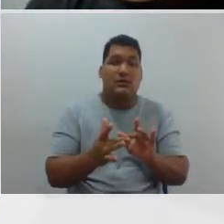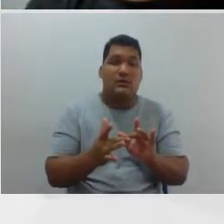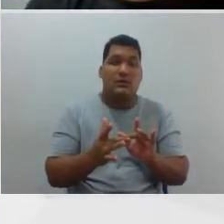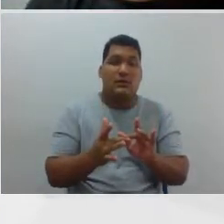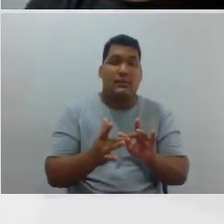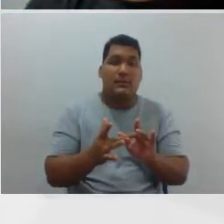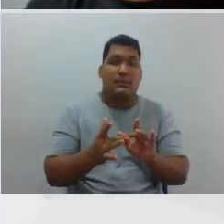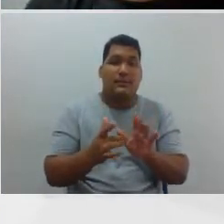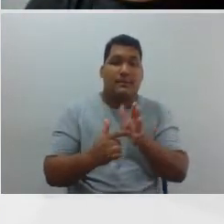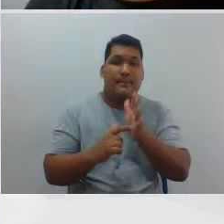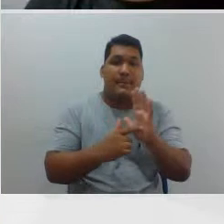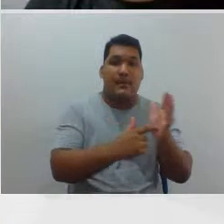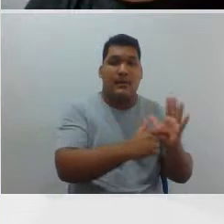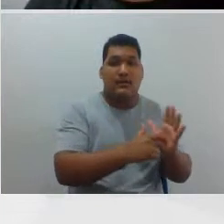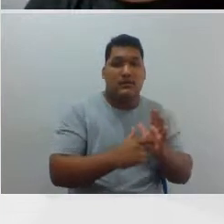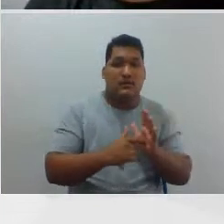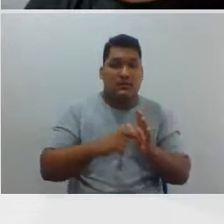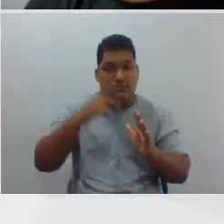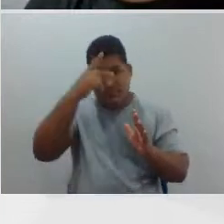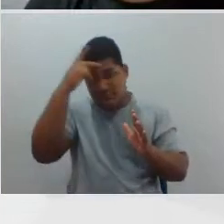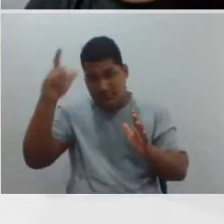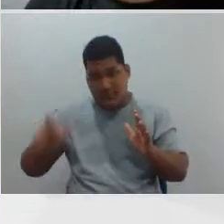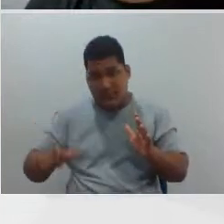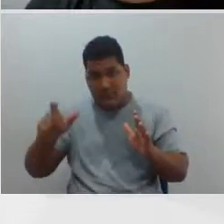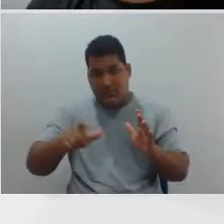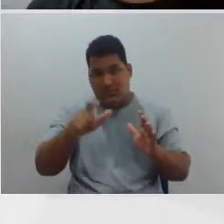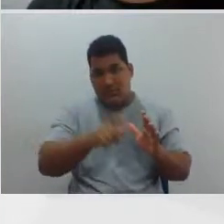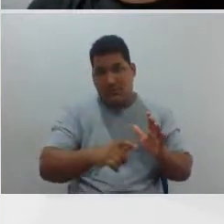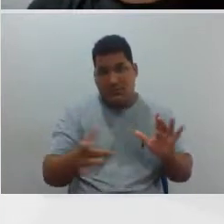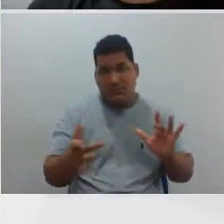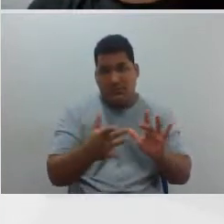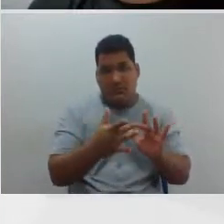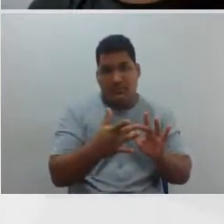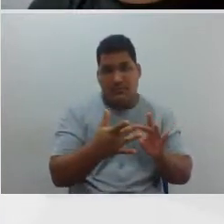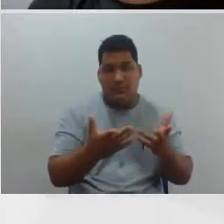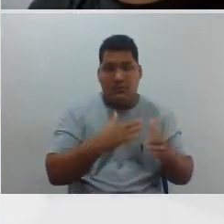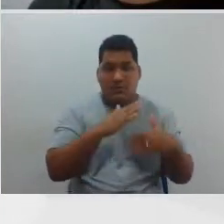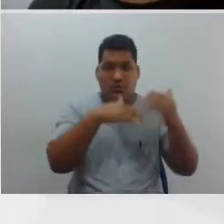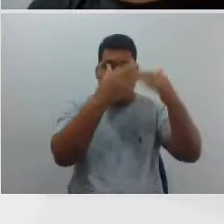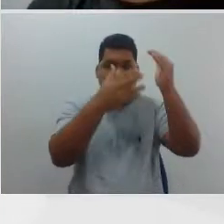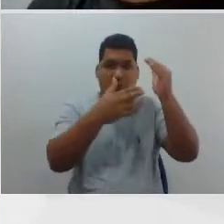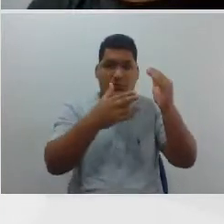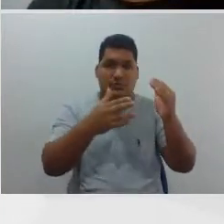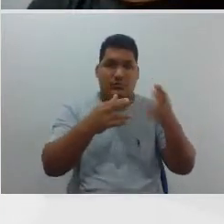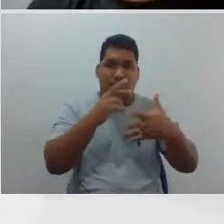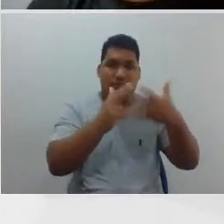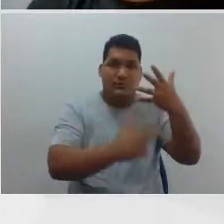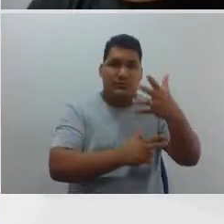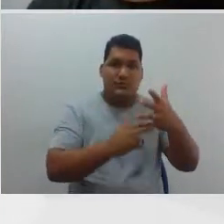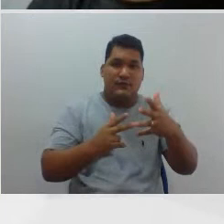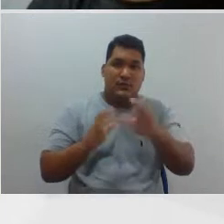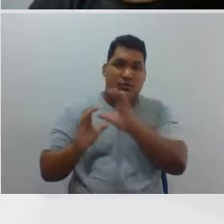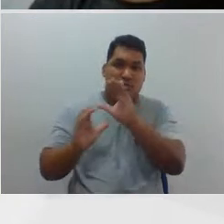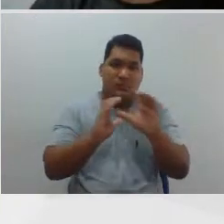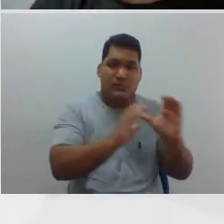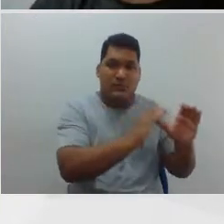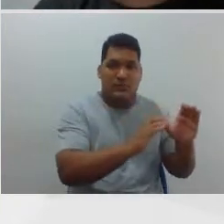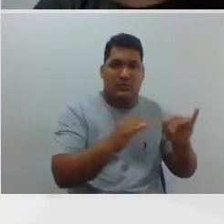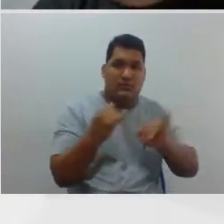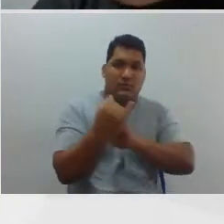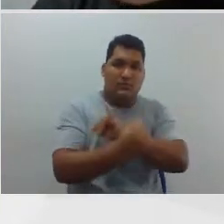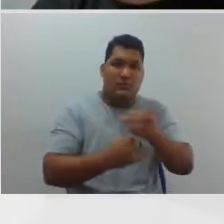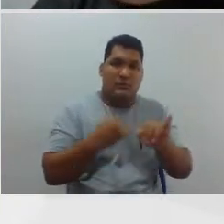conectar máquinas a pessoas. Então, com o avanço dos sistemas de comunicação, internet das coisas,